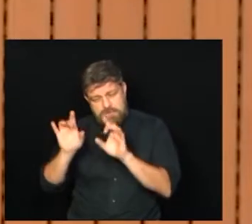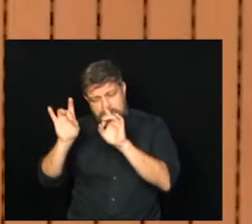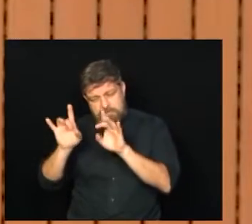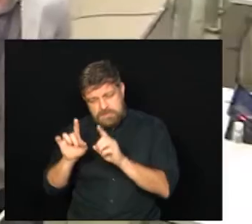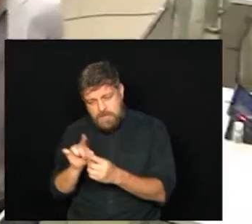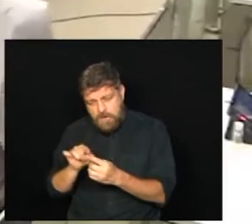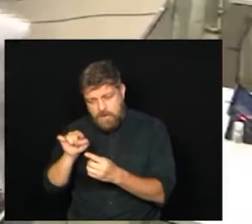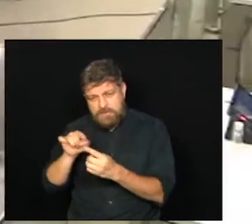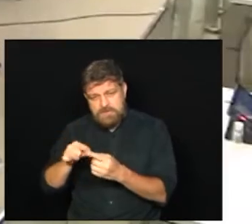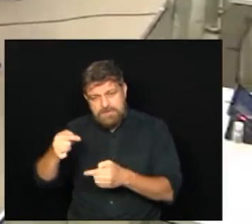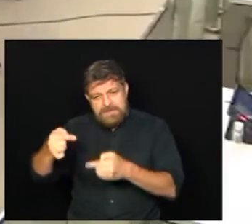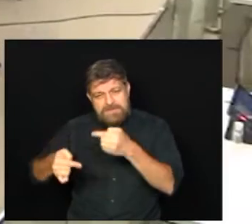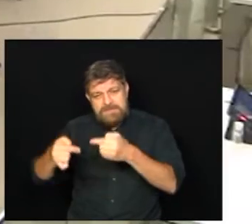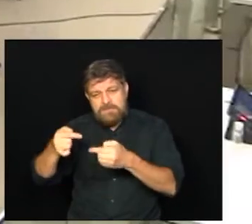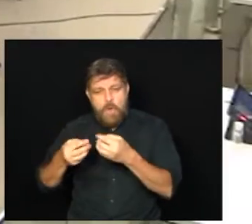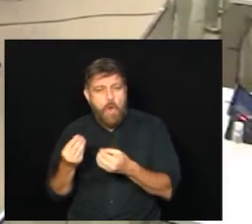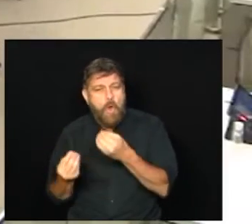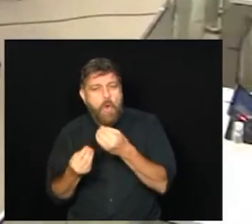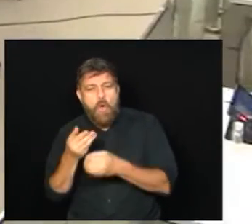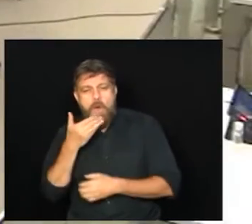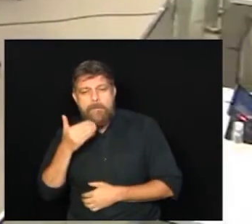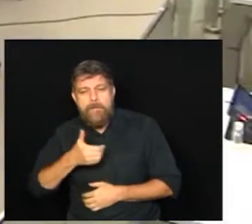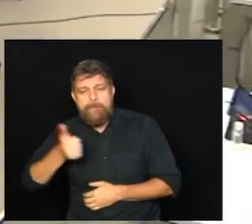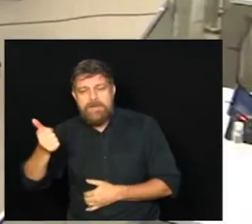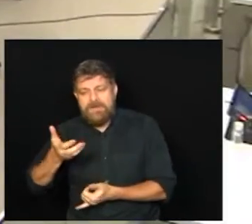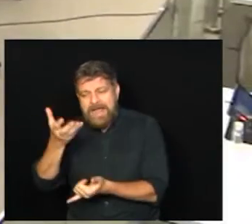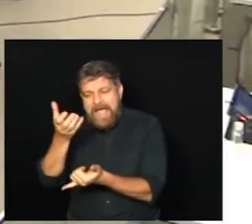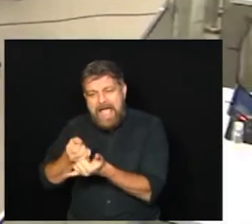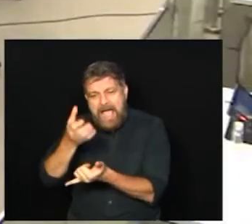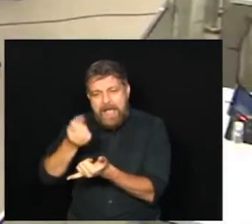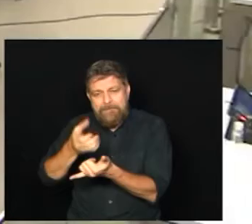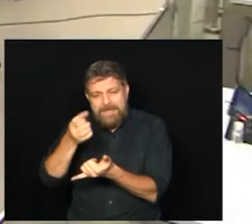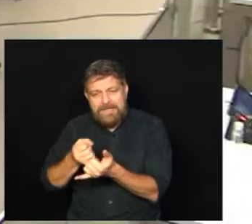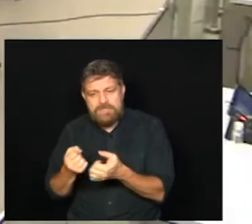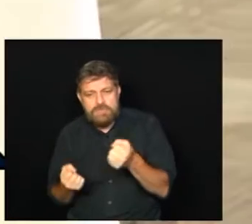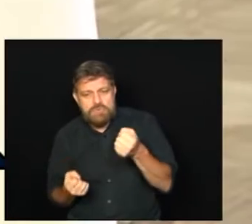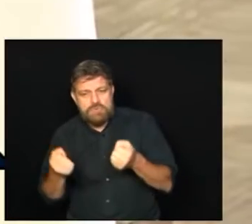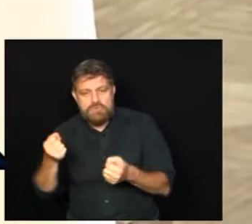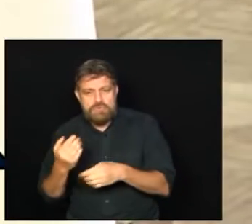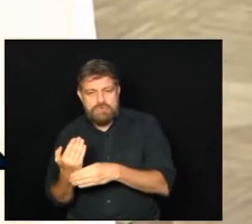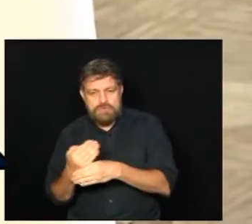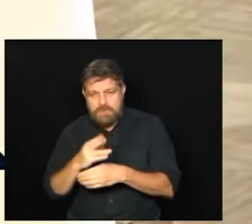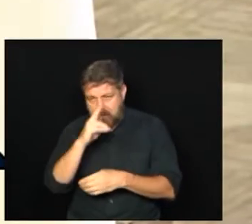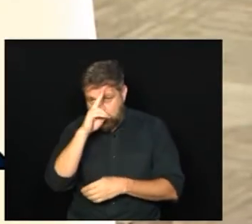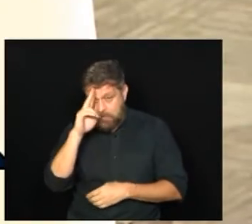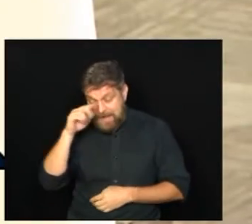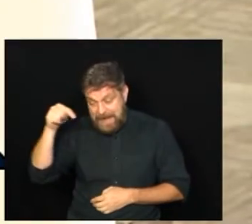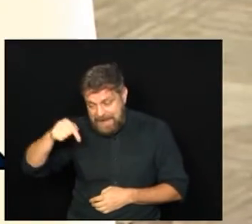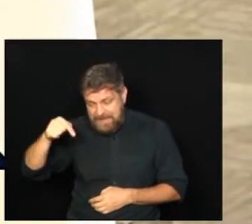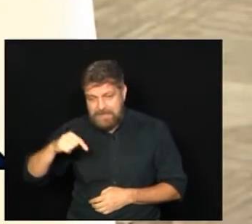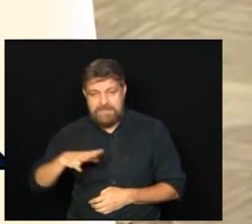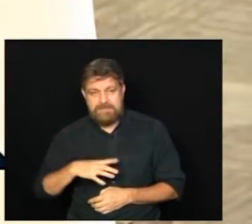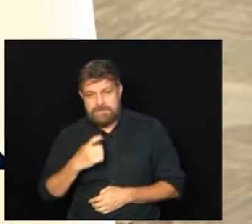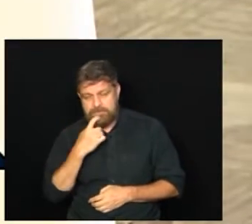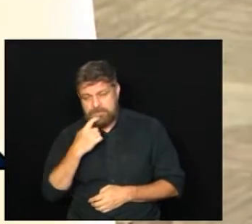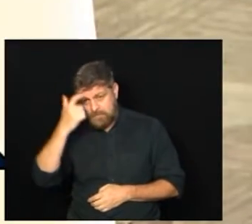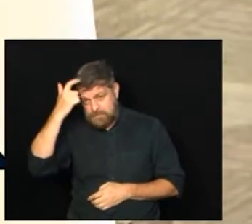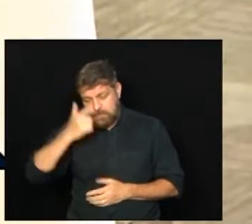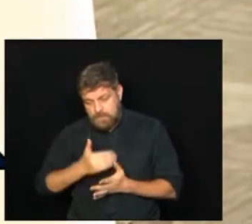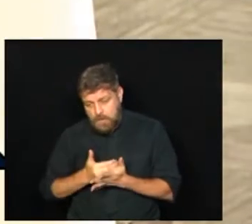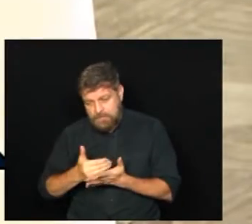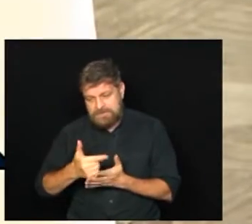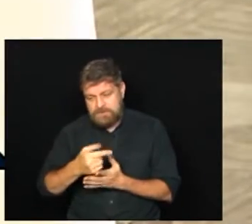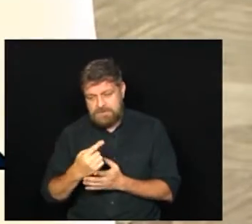para discutir melhorias para o serviço de aplicativo de transporte em Campinas. Desde o início do primeiro mandato,